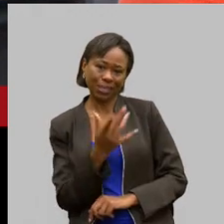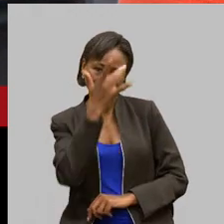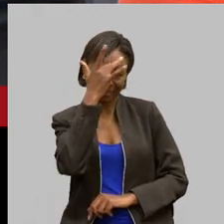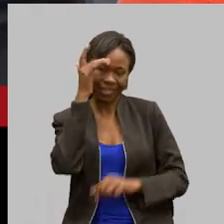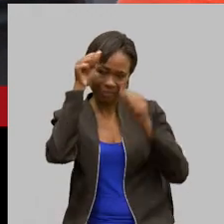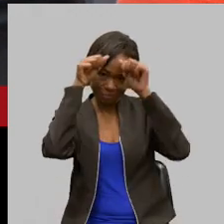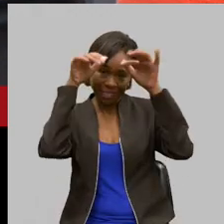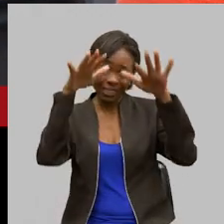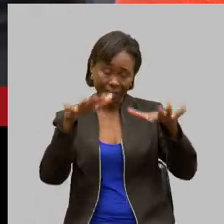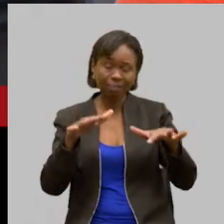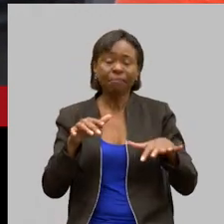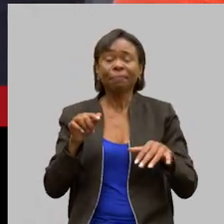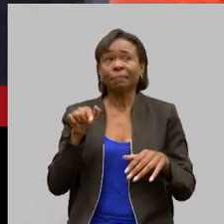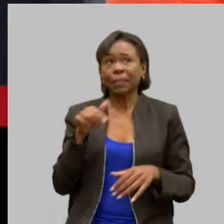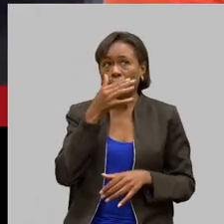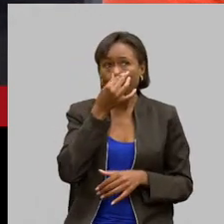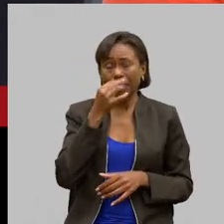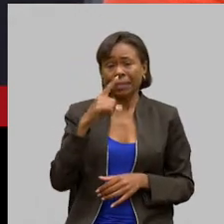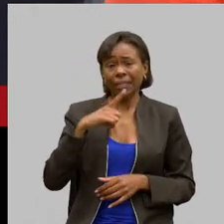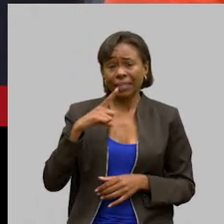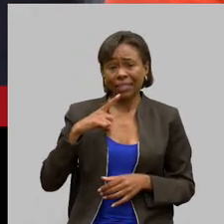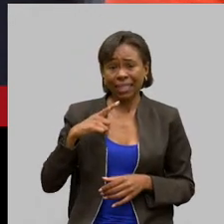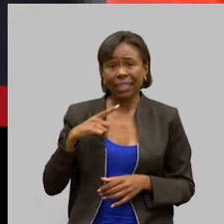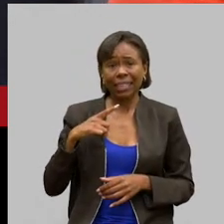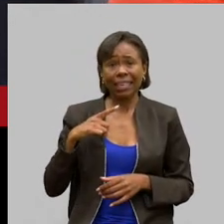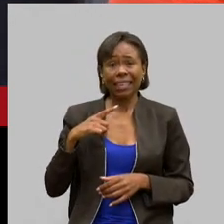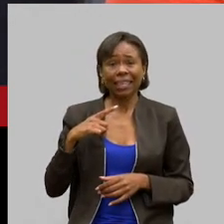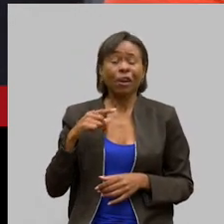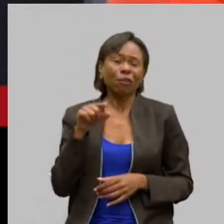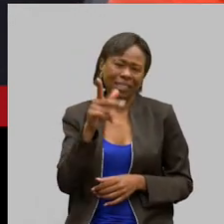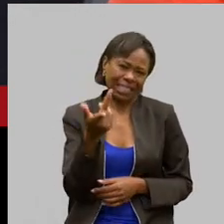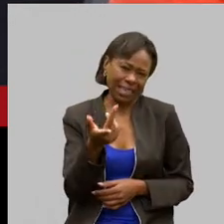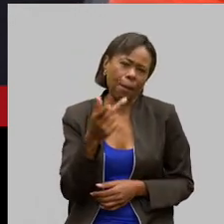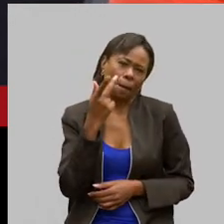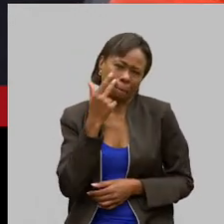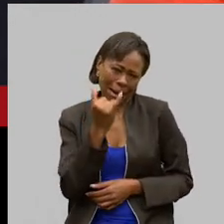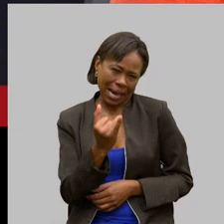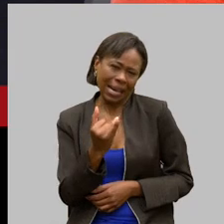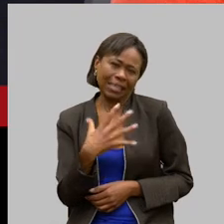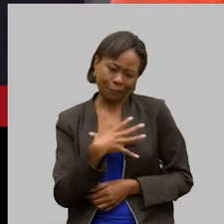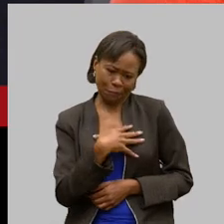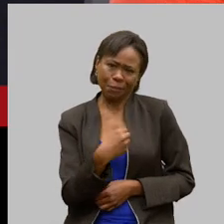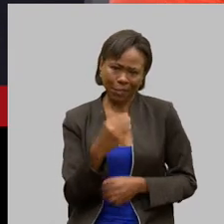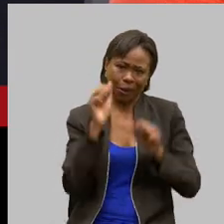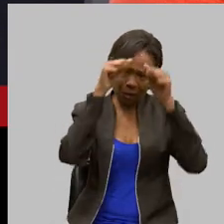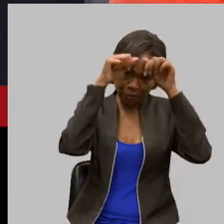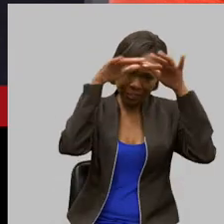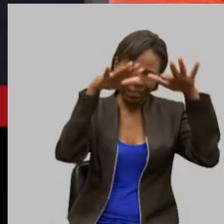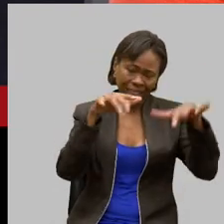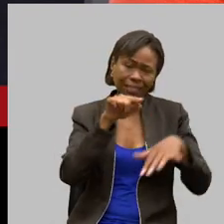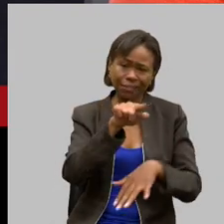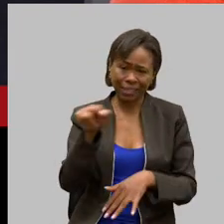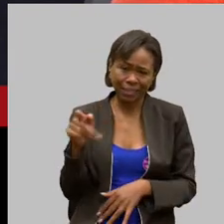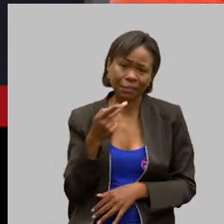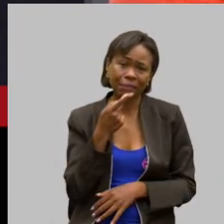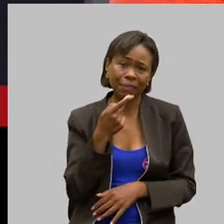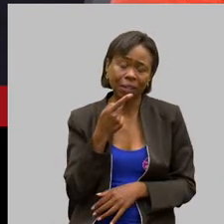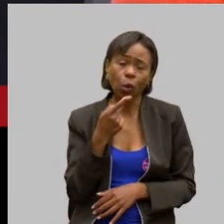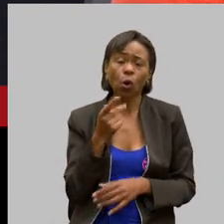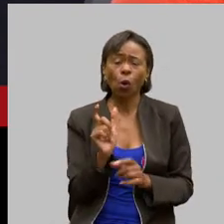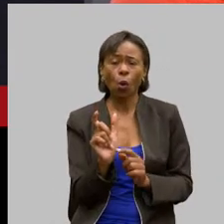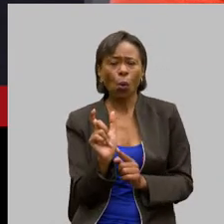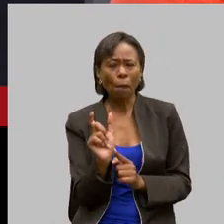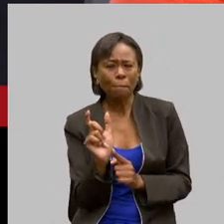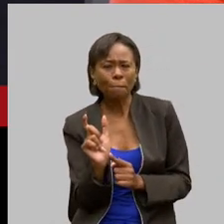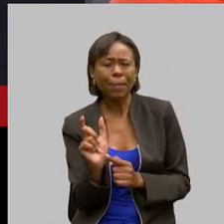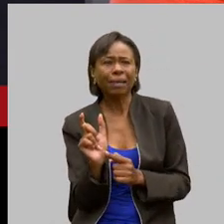geracional muito grande e o senhor que é pai também de autista e e falou aí uma expressão que cada